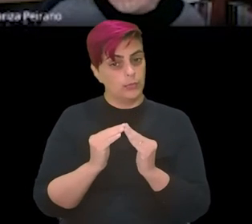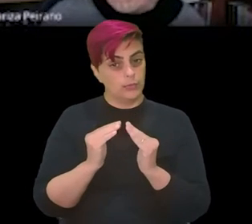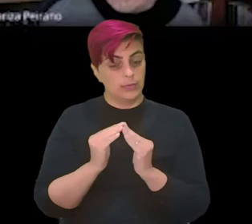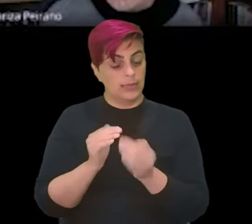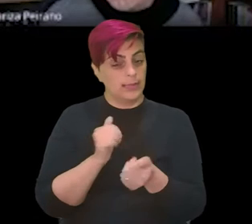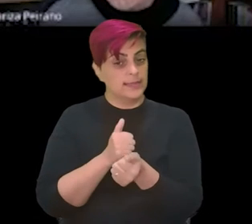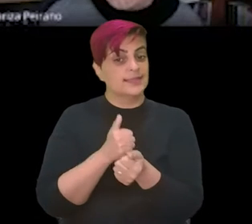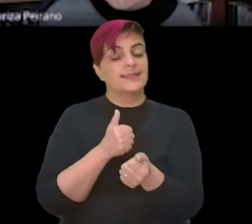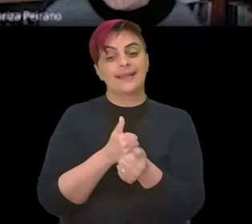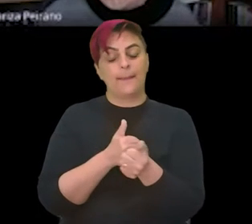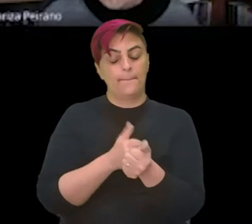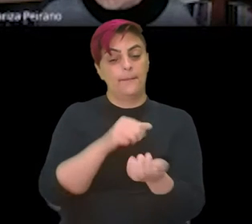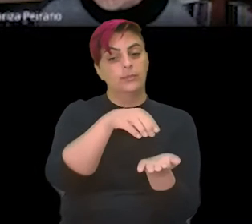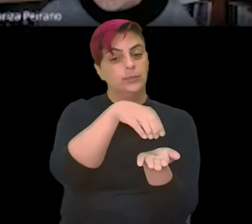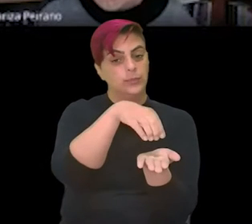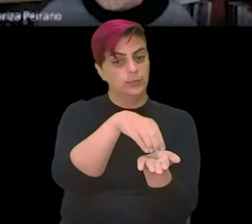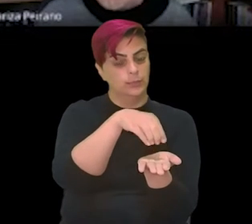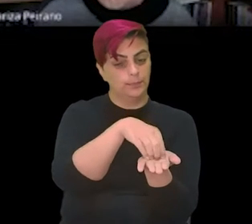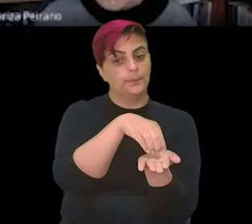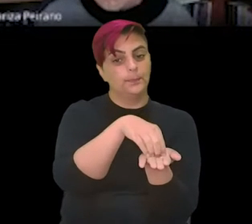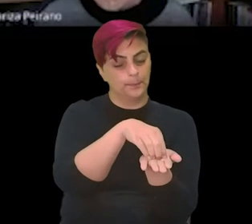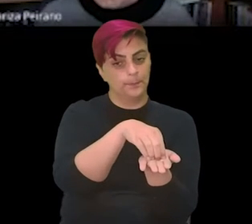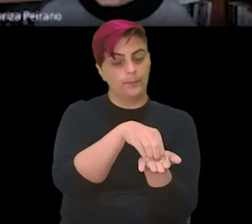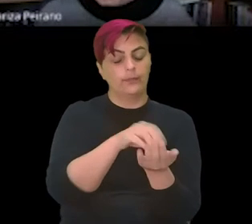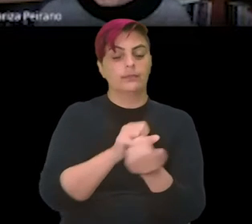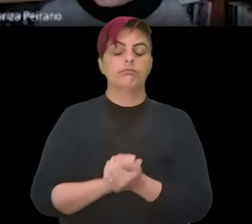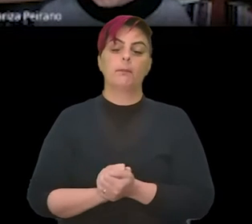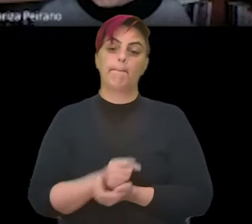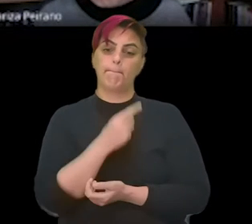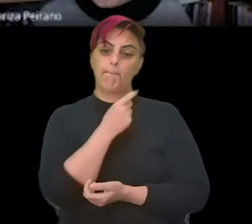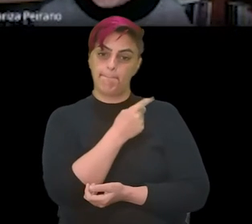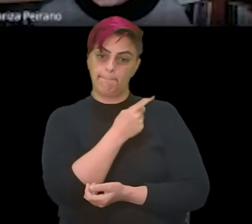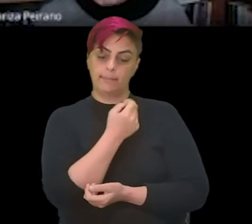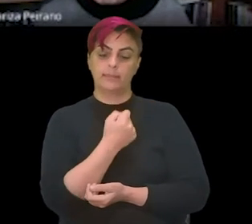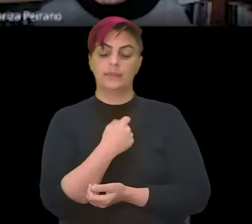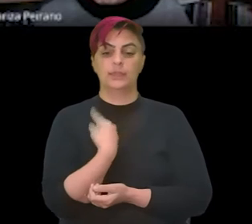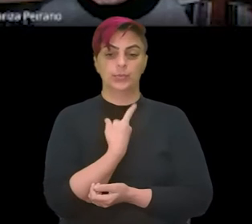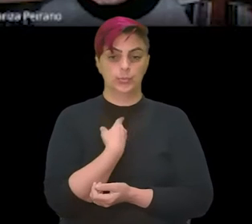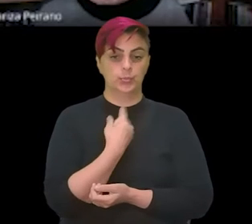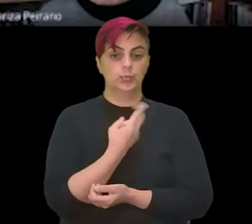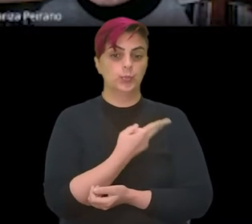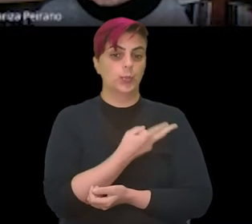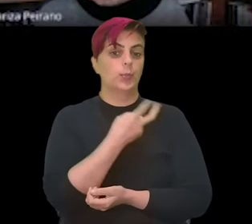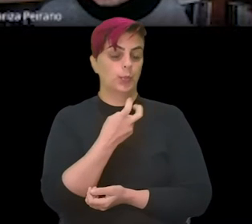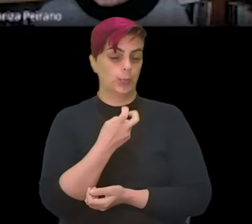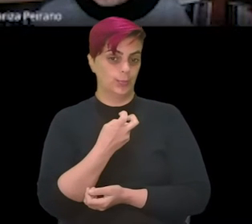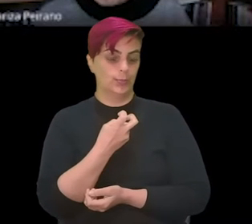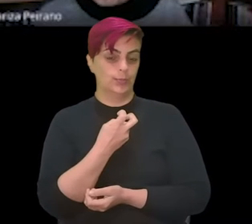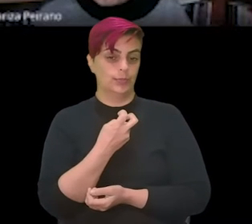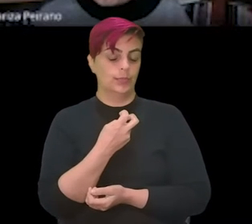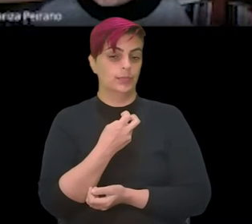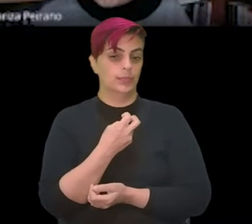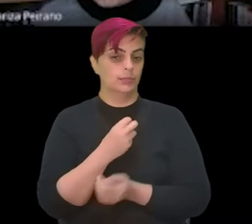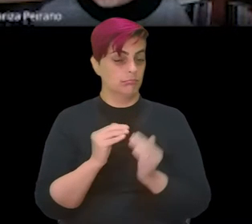das habitações dos funcionários britânicos coloniais. Aqui a gente vê, no próximo slide,